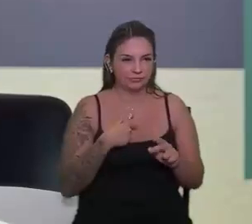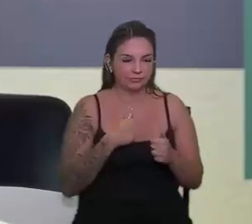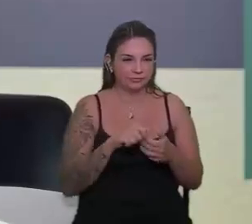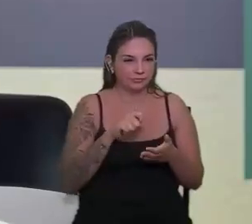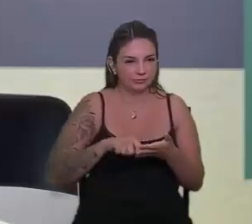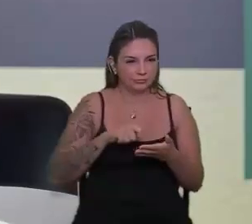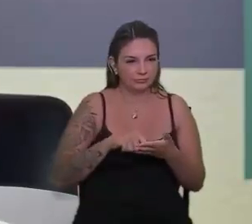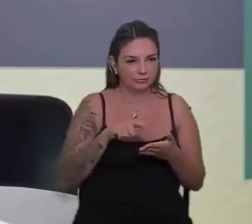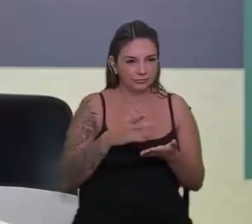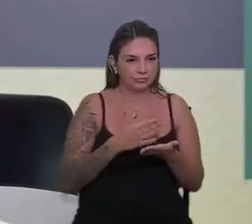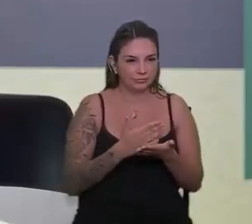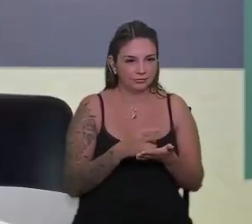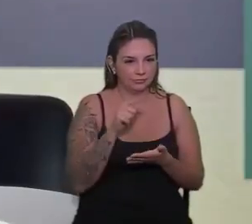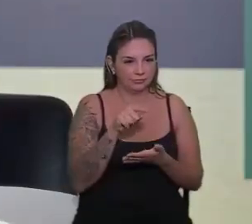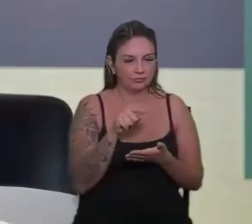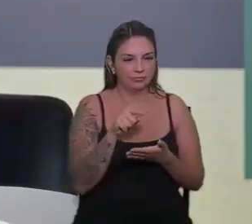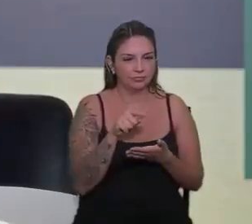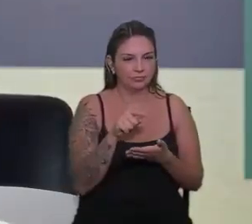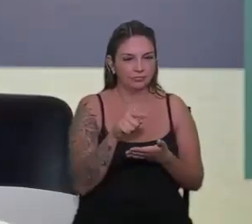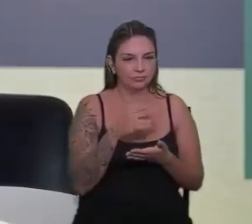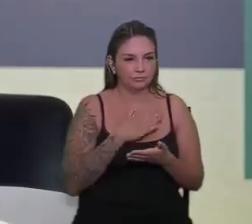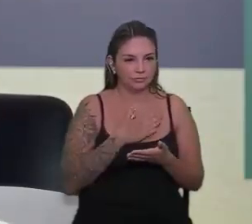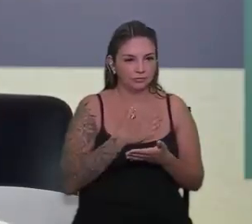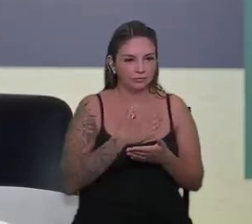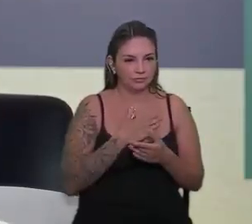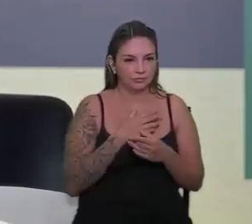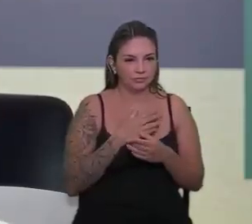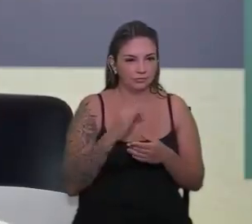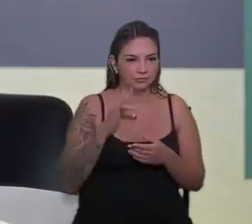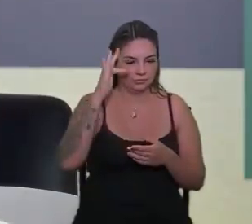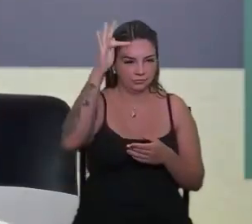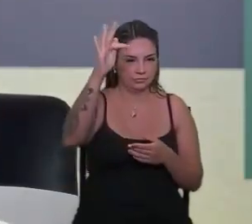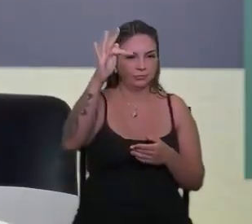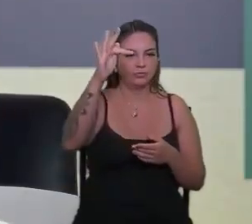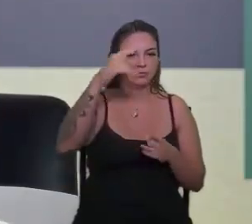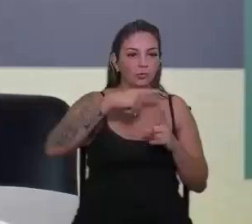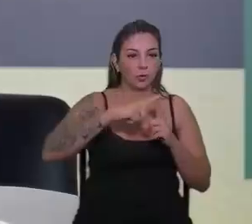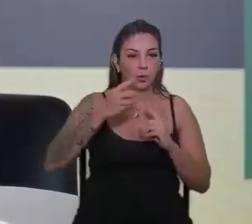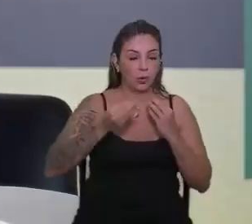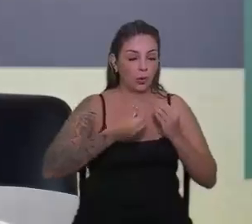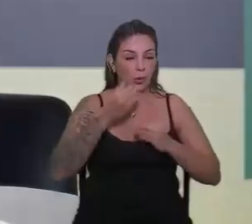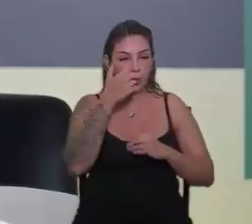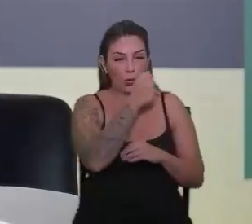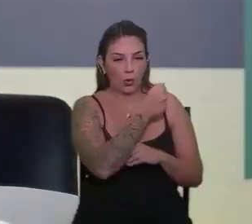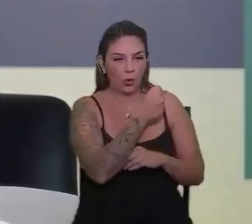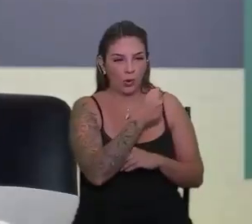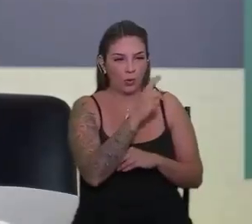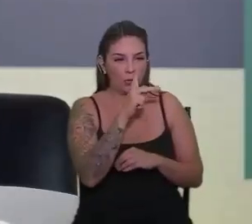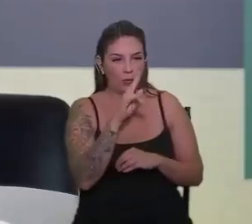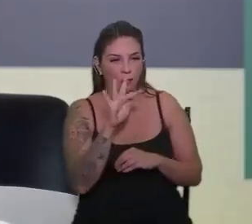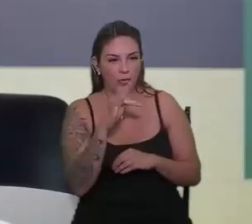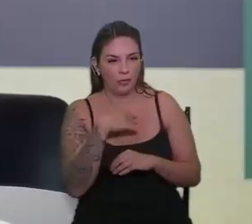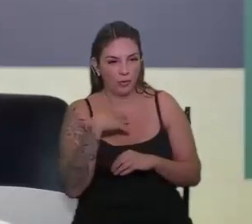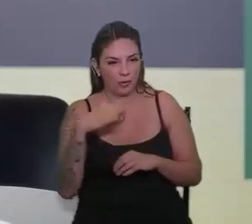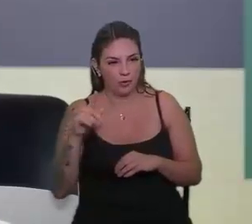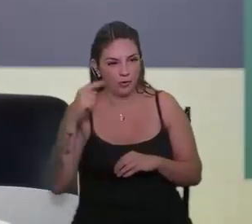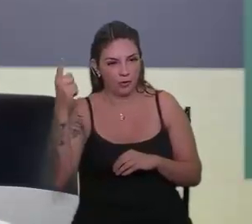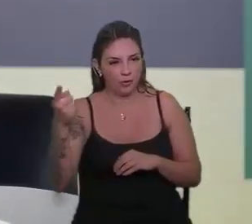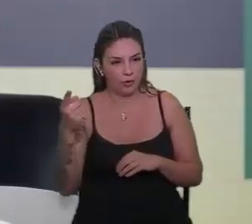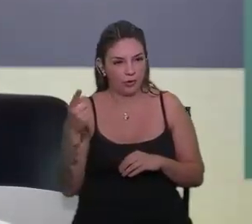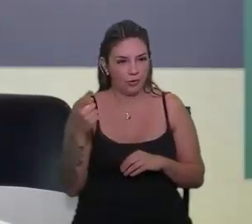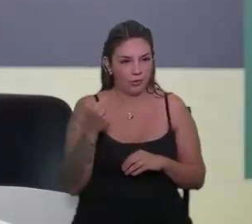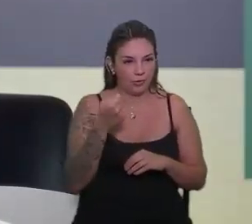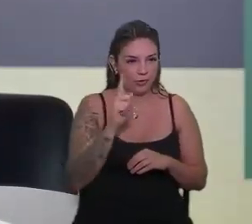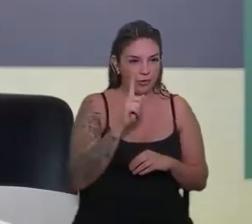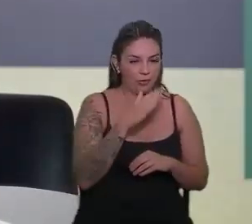estar escrevendo nesse caderno para você, uma das minhas versões do futuro, mas como quase, fui para o lado de lá, ou seja,